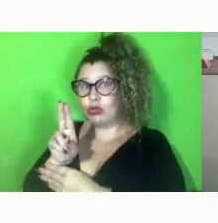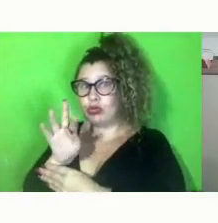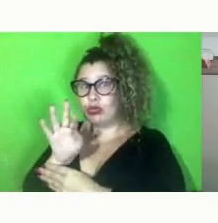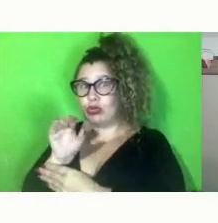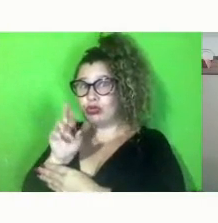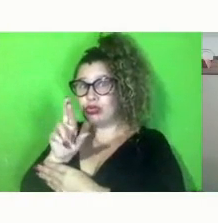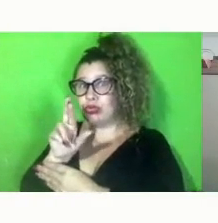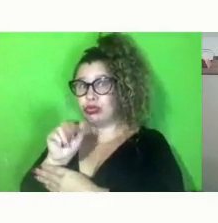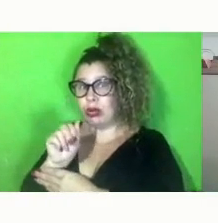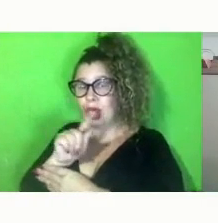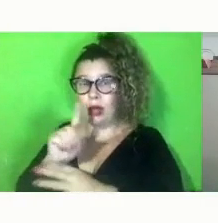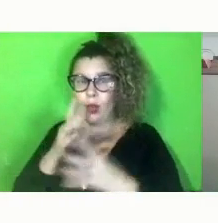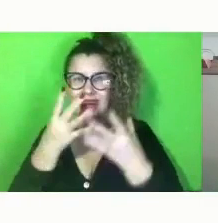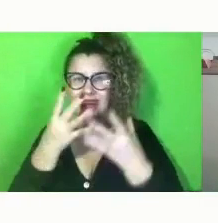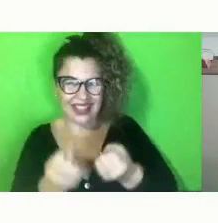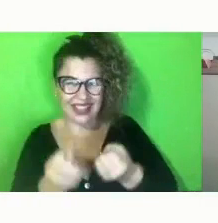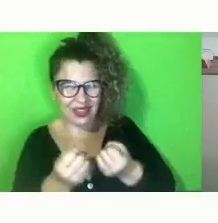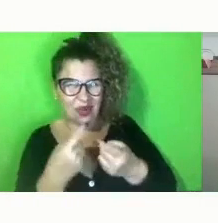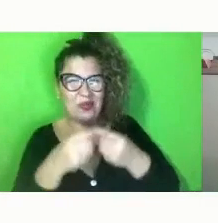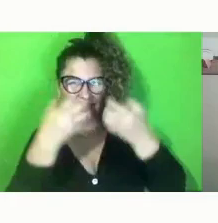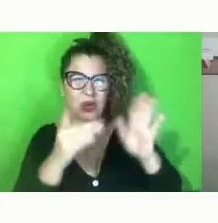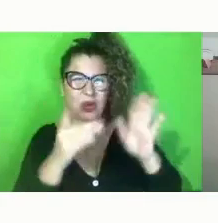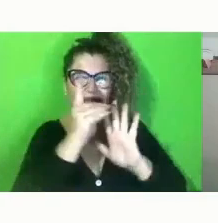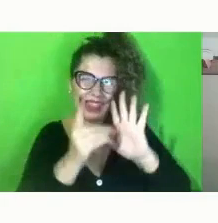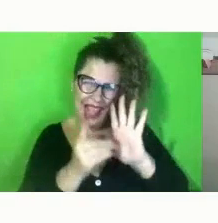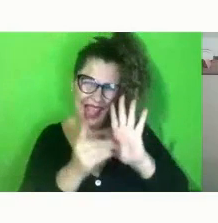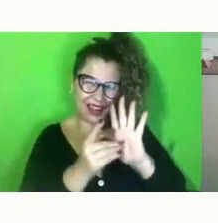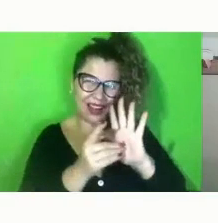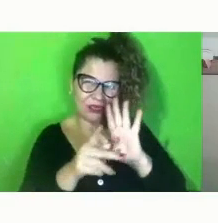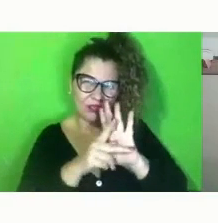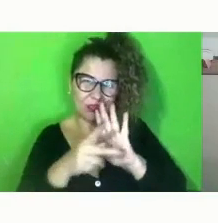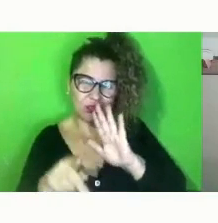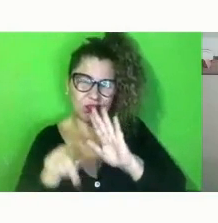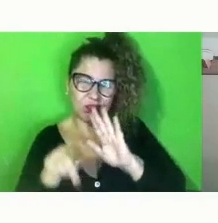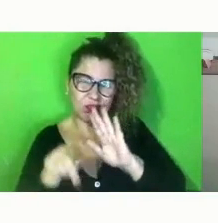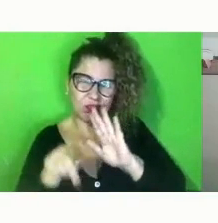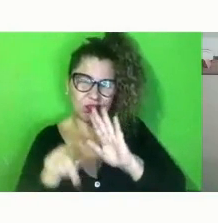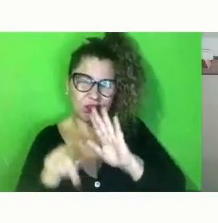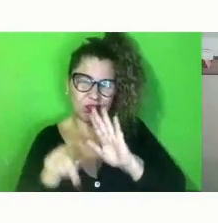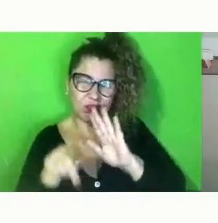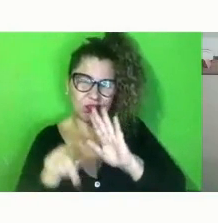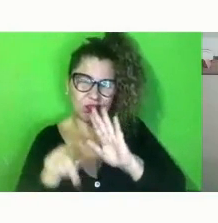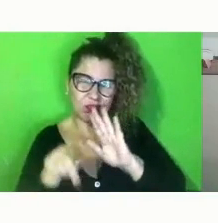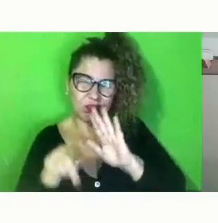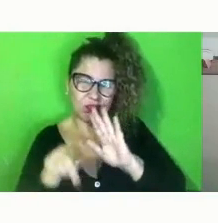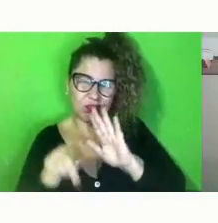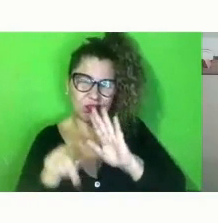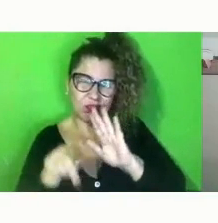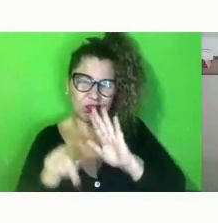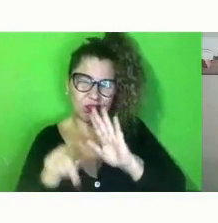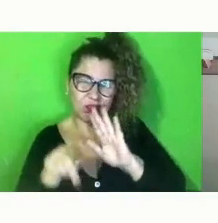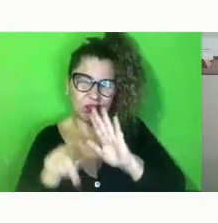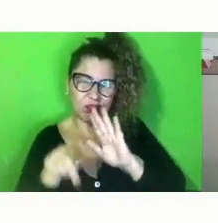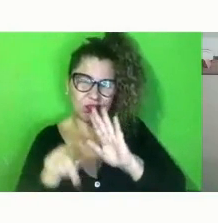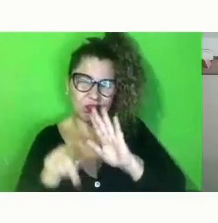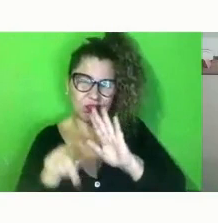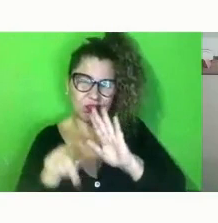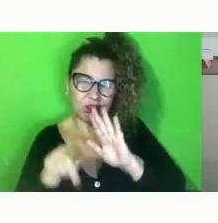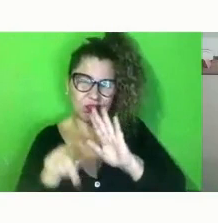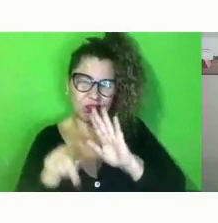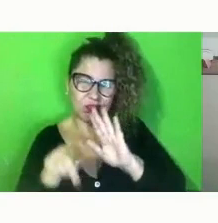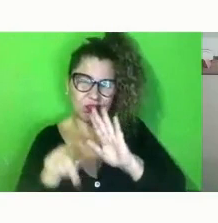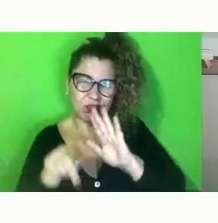o decreto das construtoras. Então, Sebastião, a gente precisa chamar as pessoas para trabalhar do